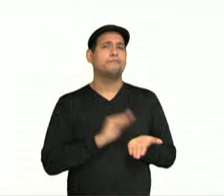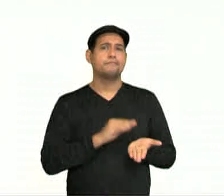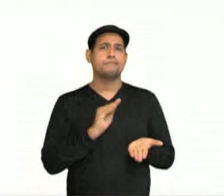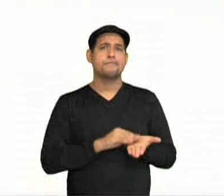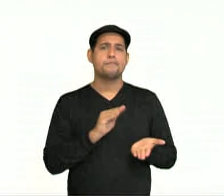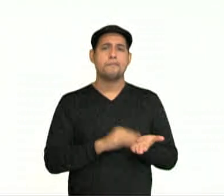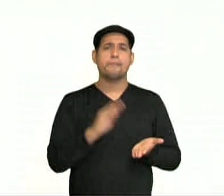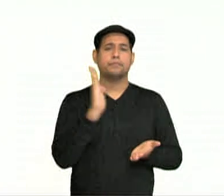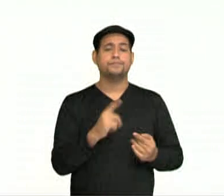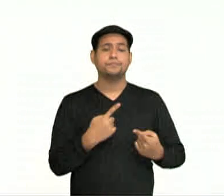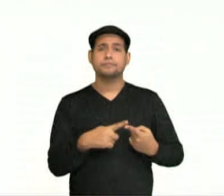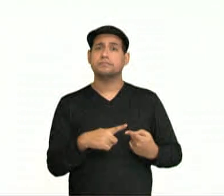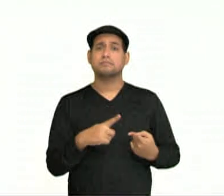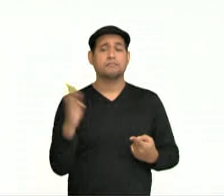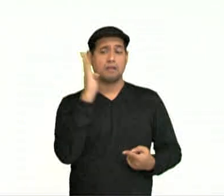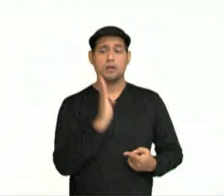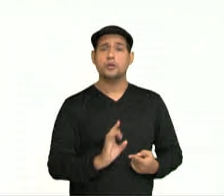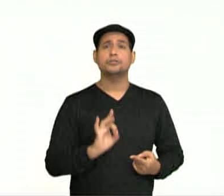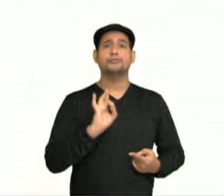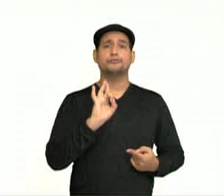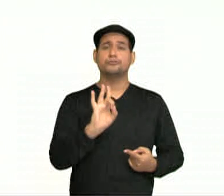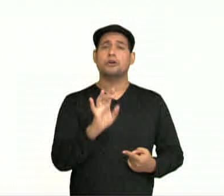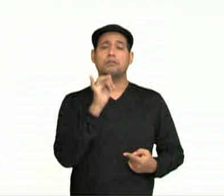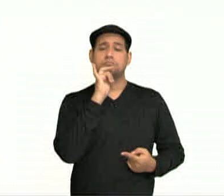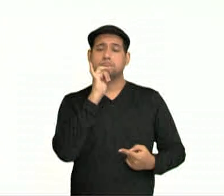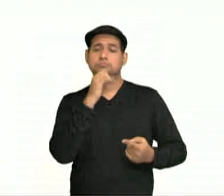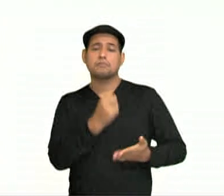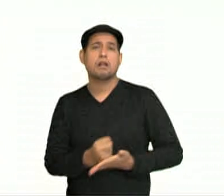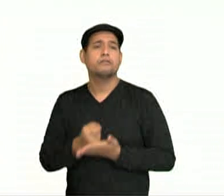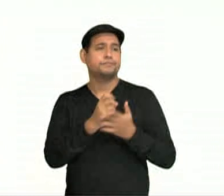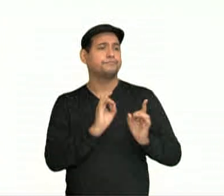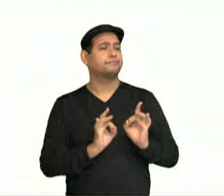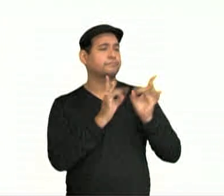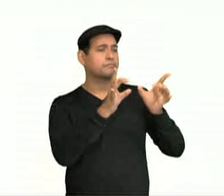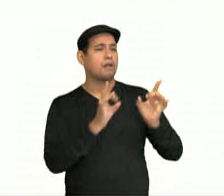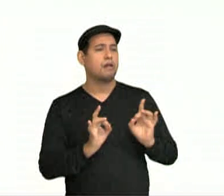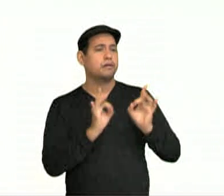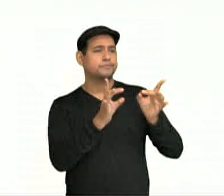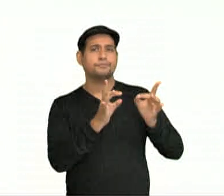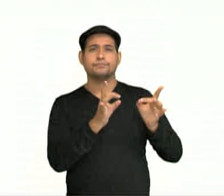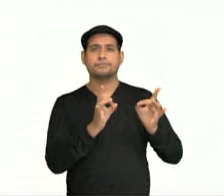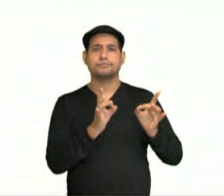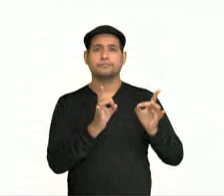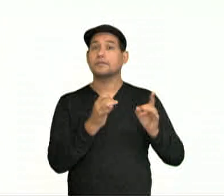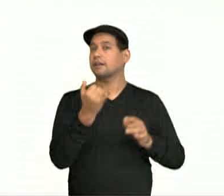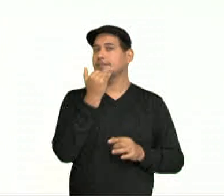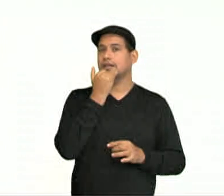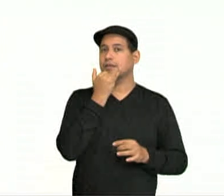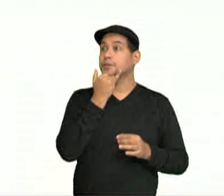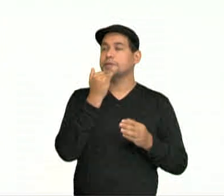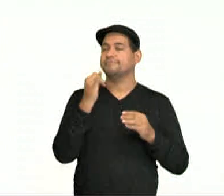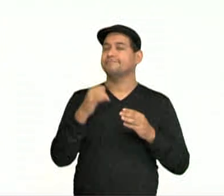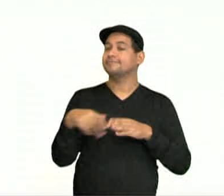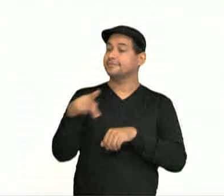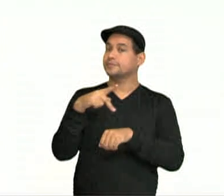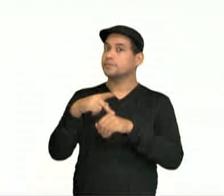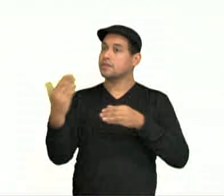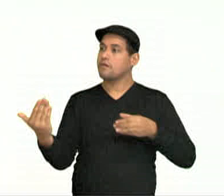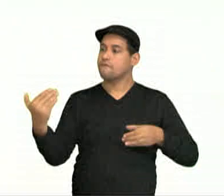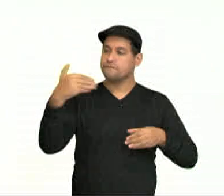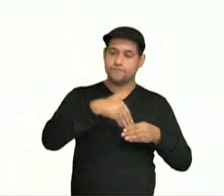porque até então o Brasil só importava produtos industrializados, ou seja, vinham de outros países todos os